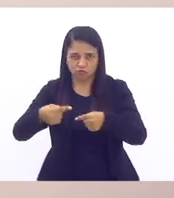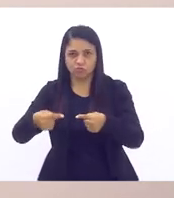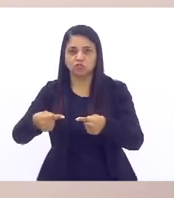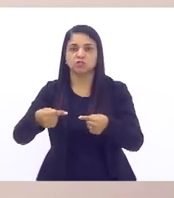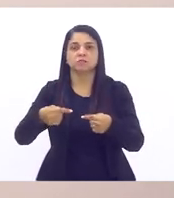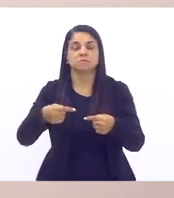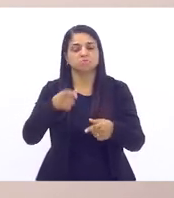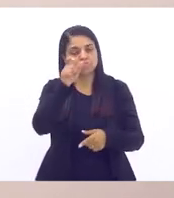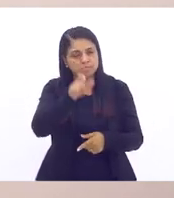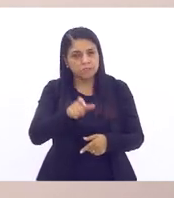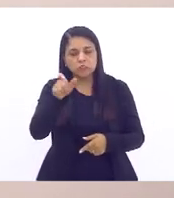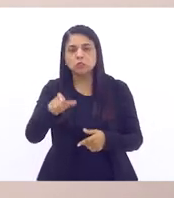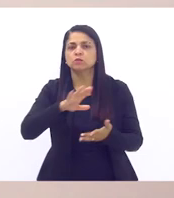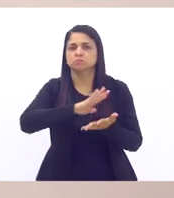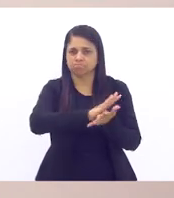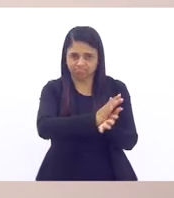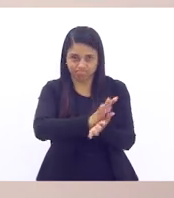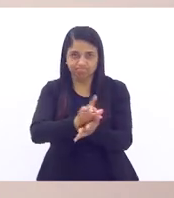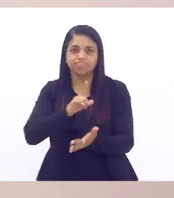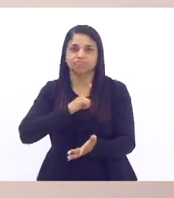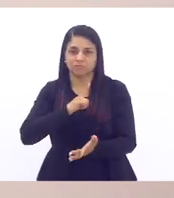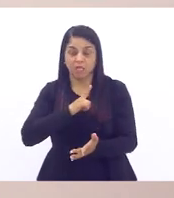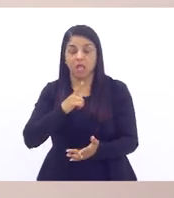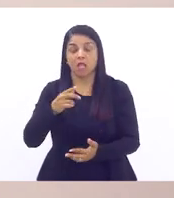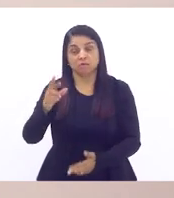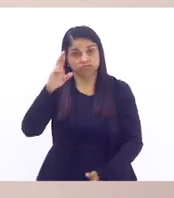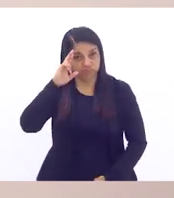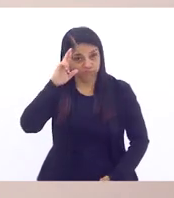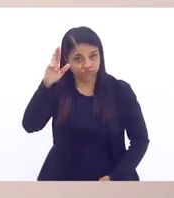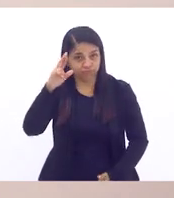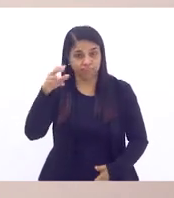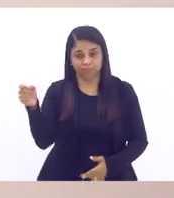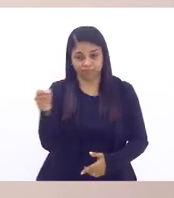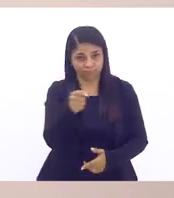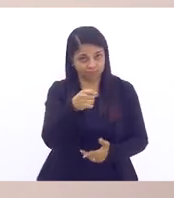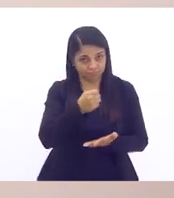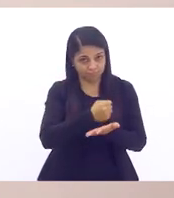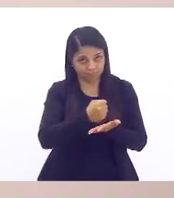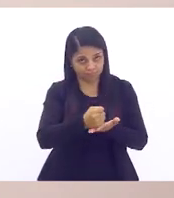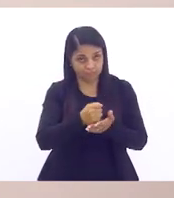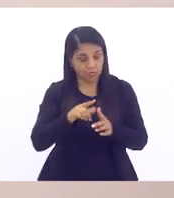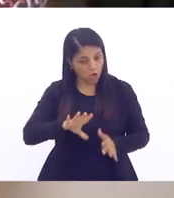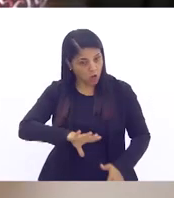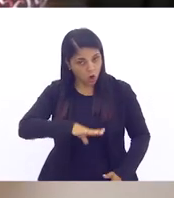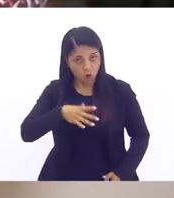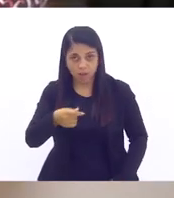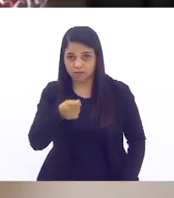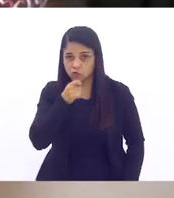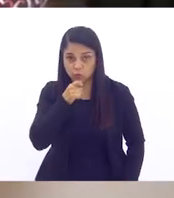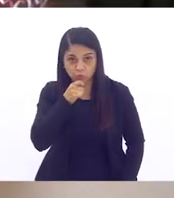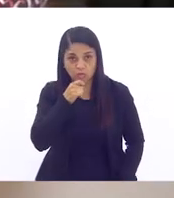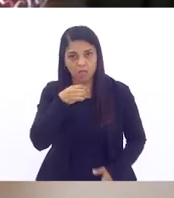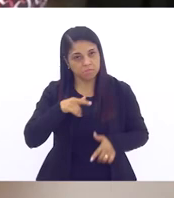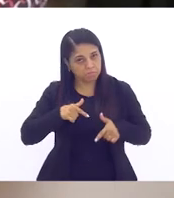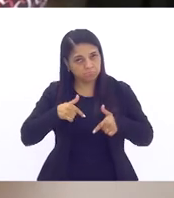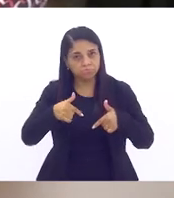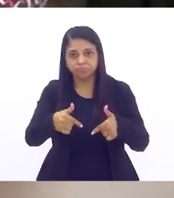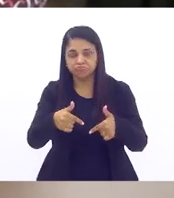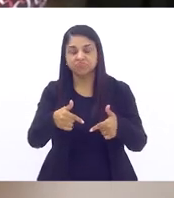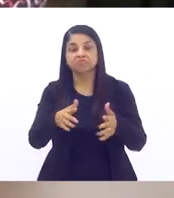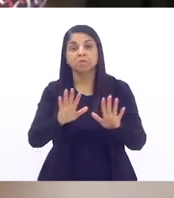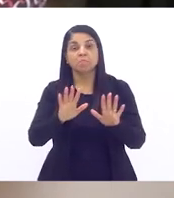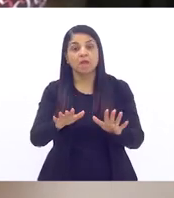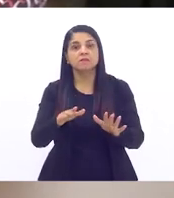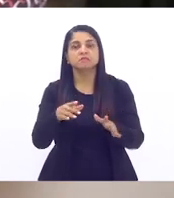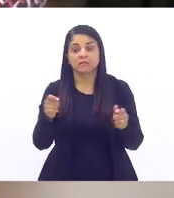demonstram preconceitos os empregadores ainda não tem coragem para enfrentar este este esta realidade mas nós estamos aqui para dizer